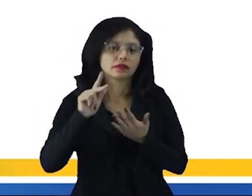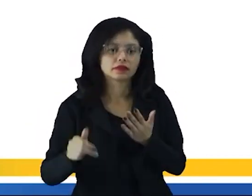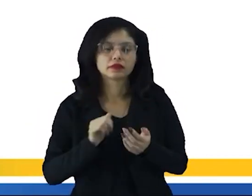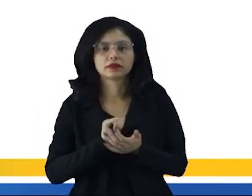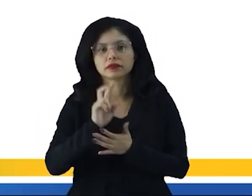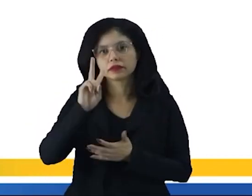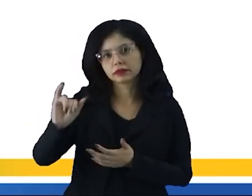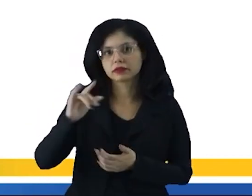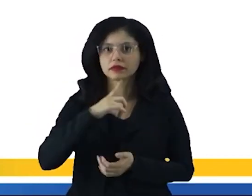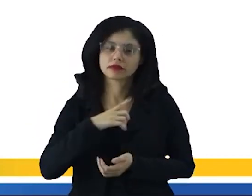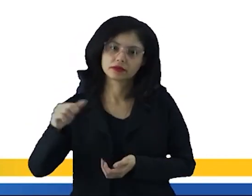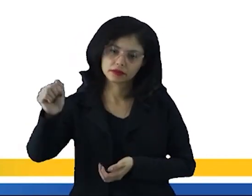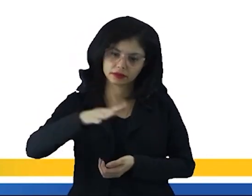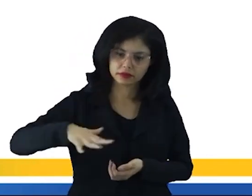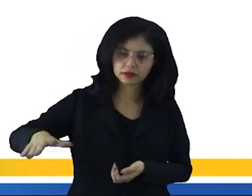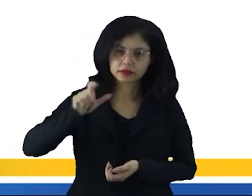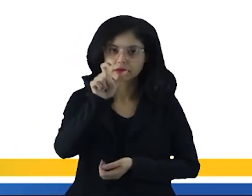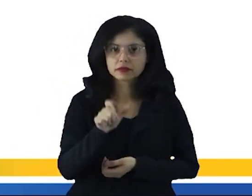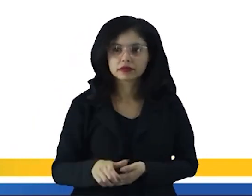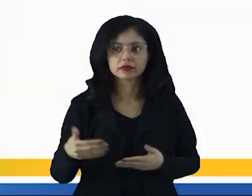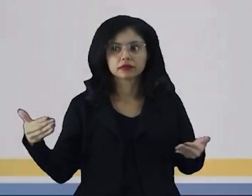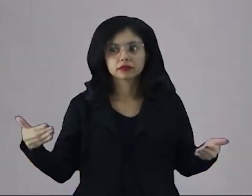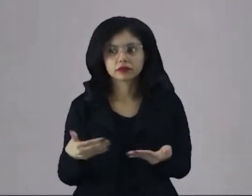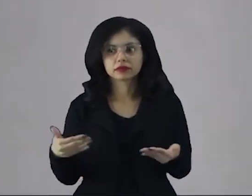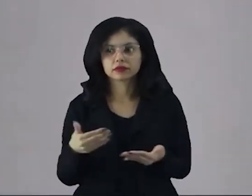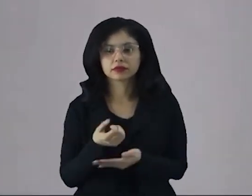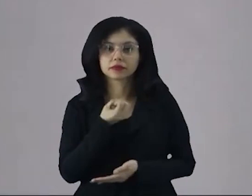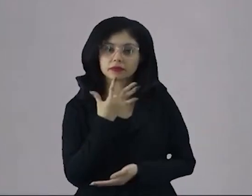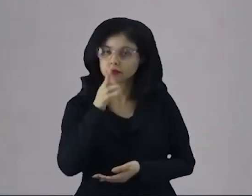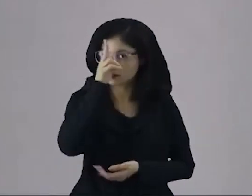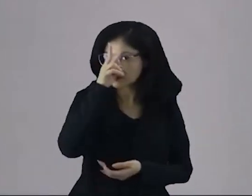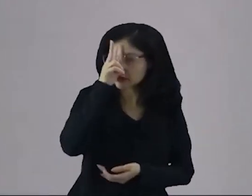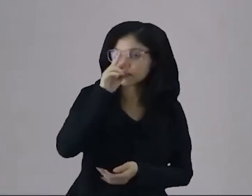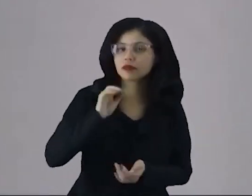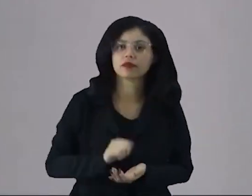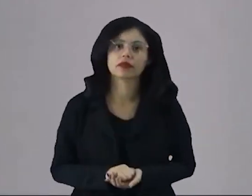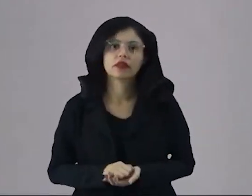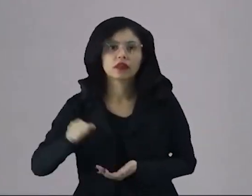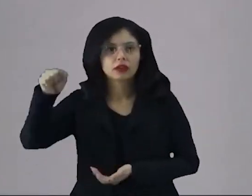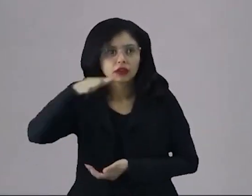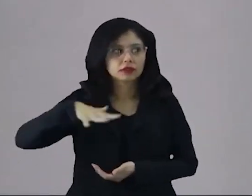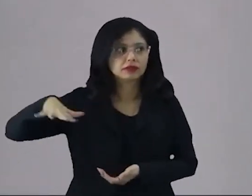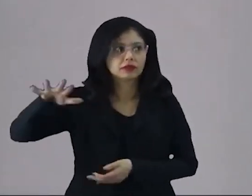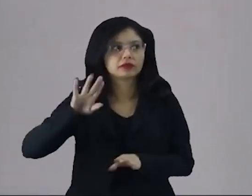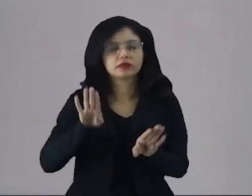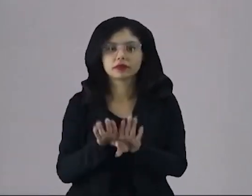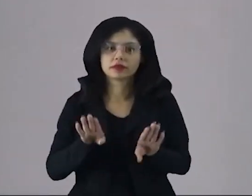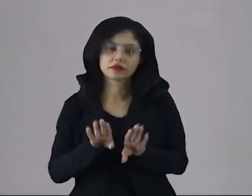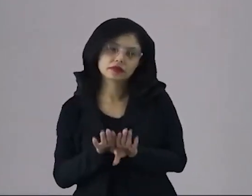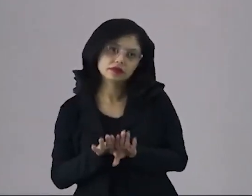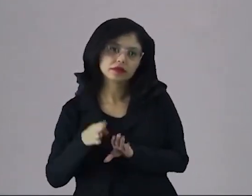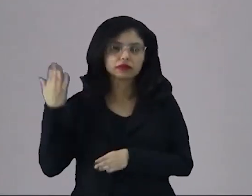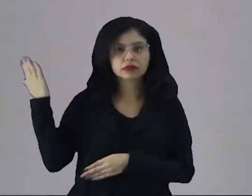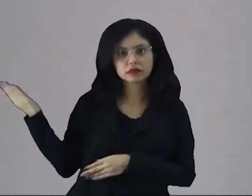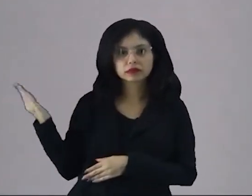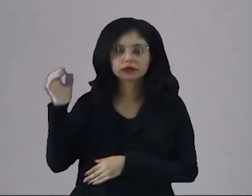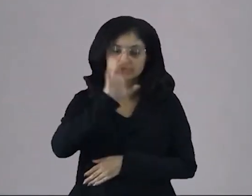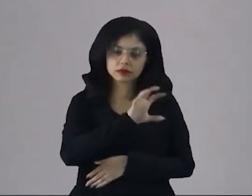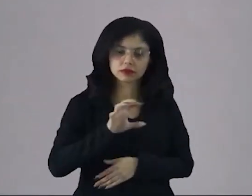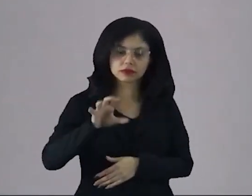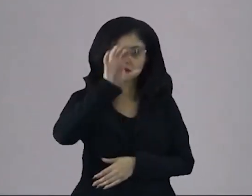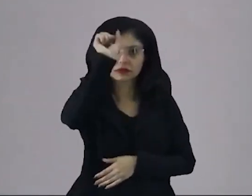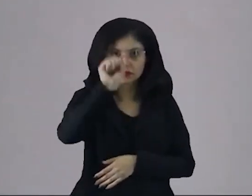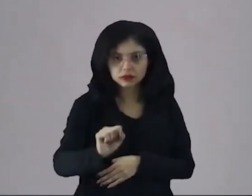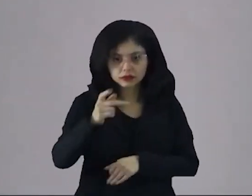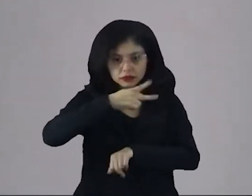você vai tem um perfil desse. Agora, é bom lembrar que os campos que estão ali na região sul